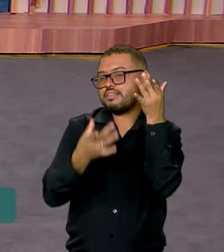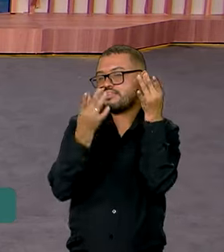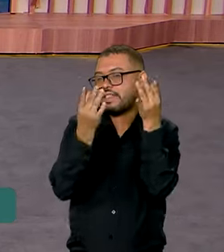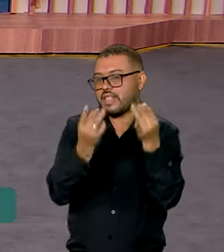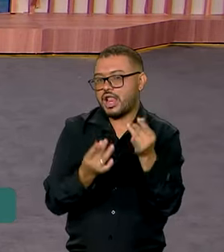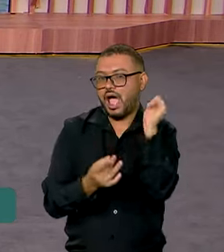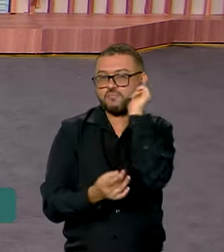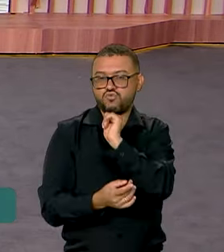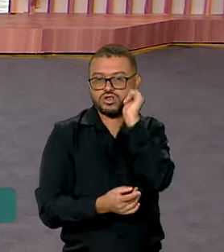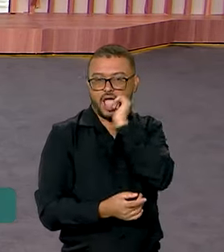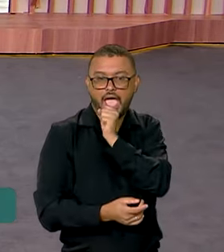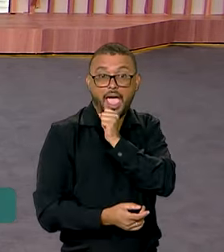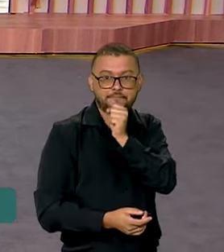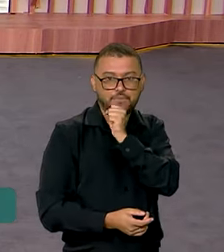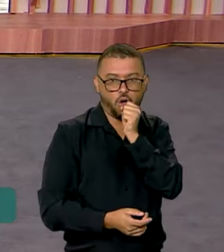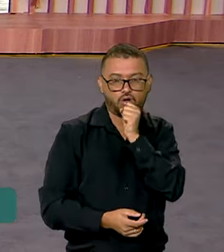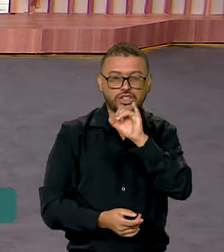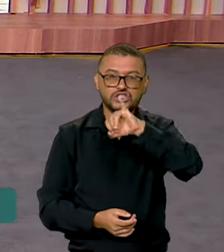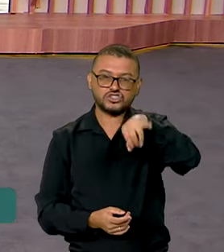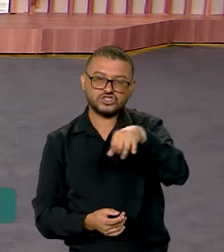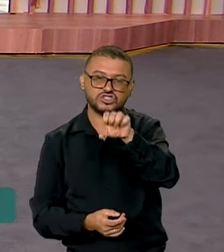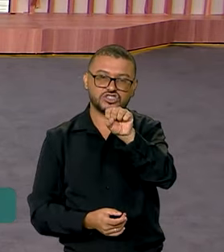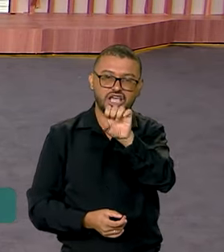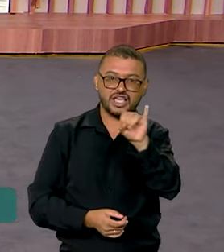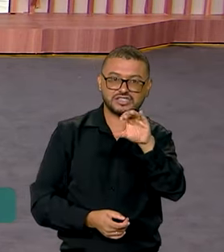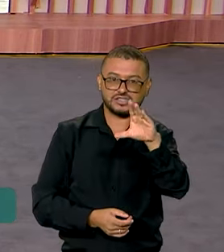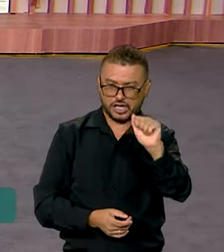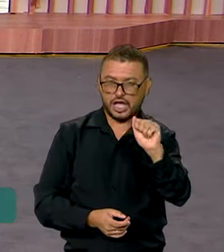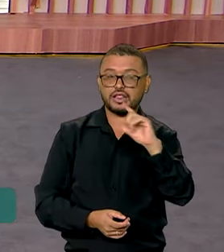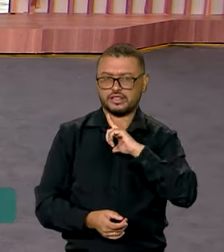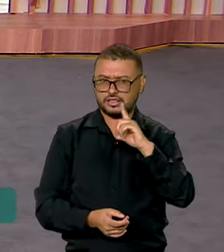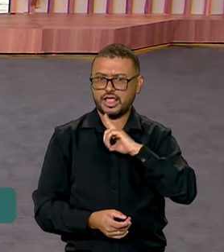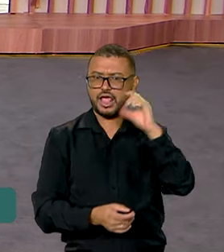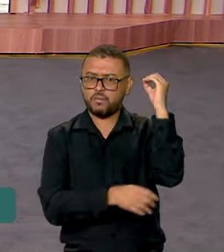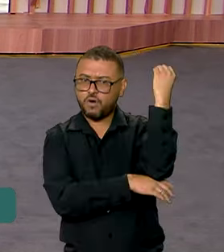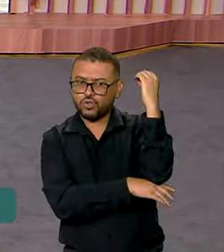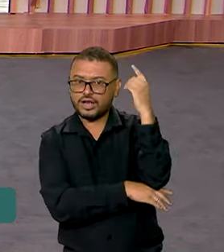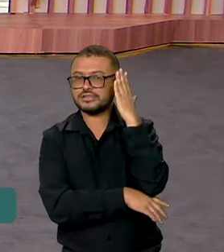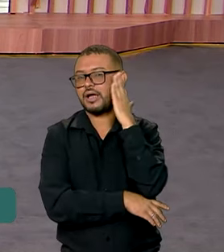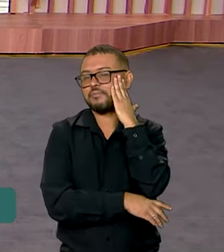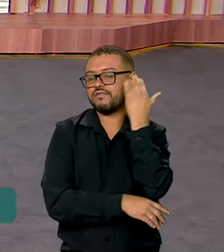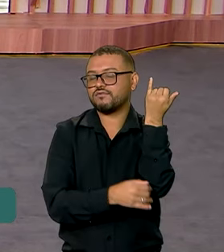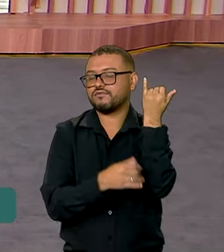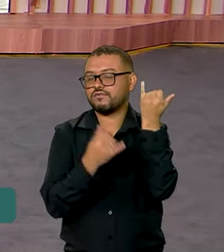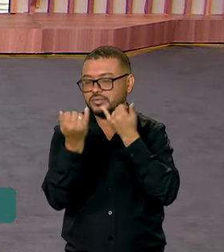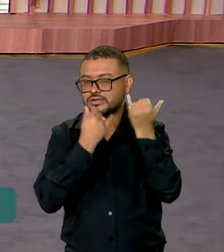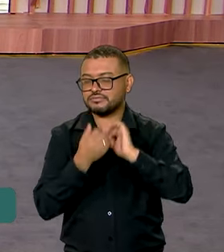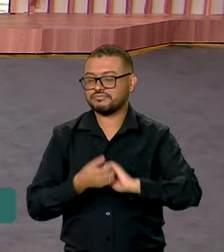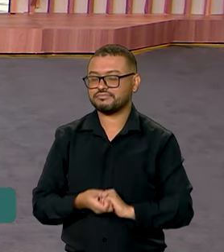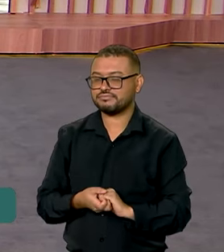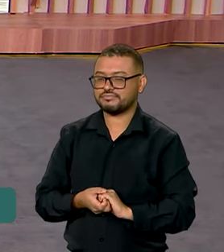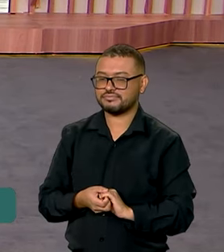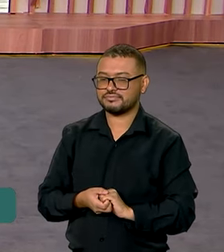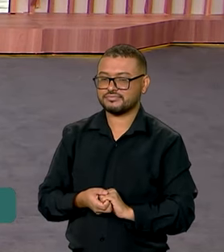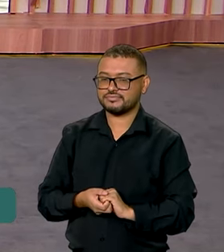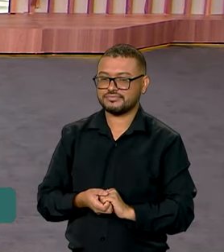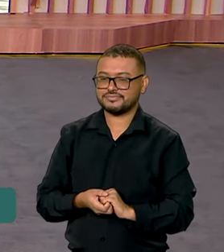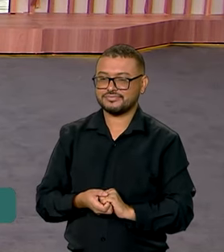detalhes para a gente é a repórter Jéssica Gonçalves, que está lá na capital gaúcha. Bom dia, Jéssica.